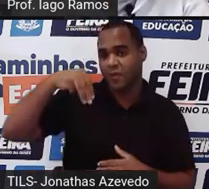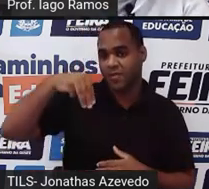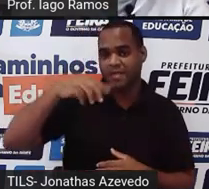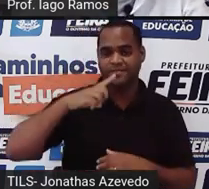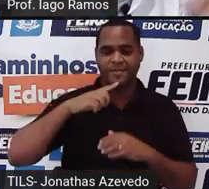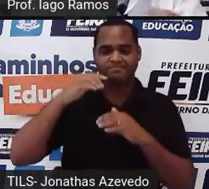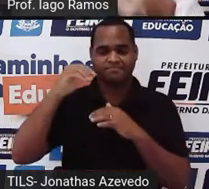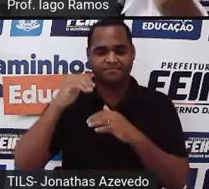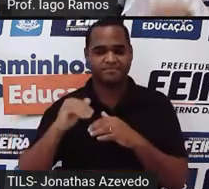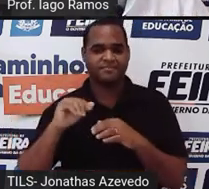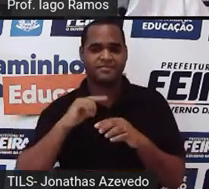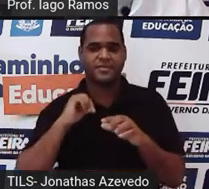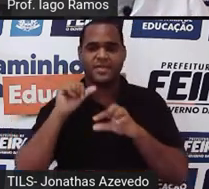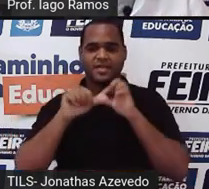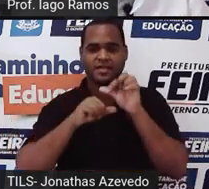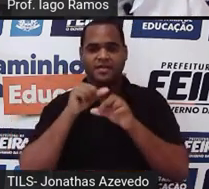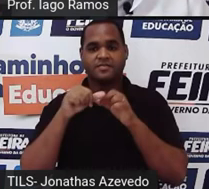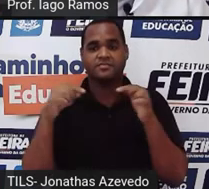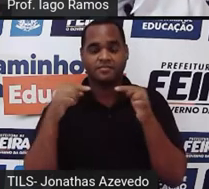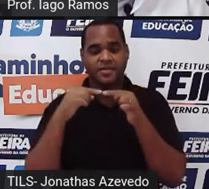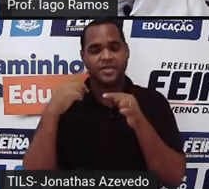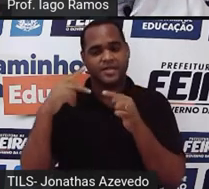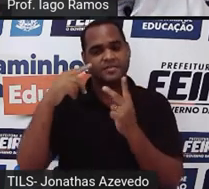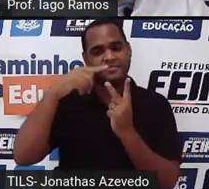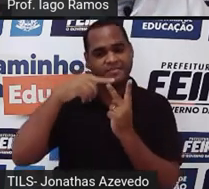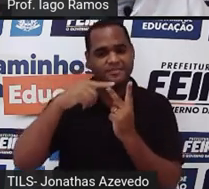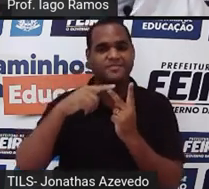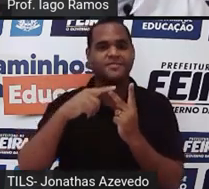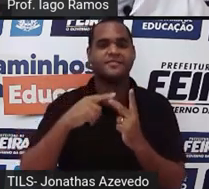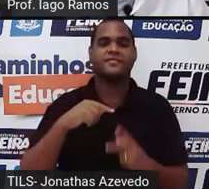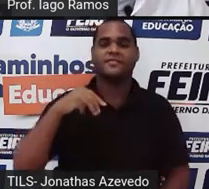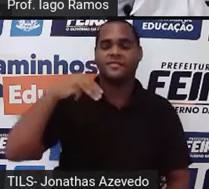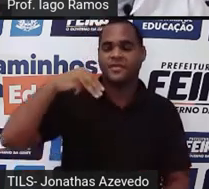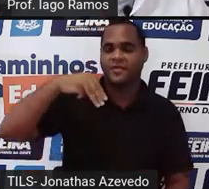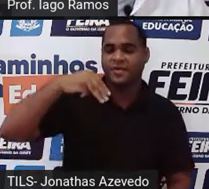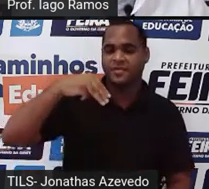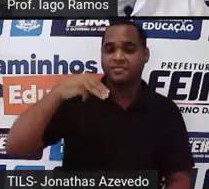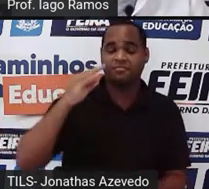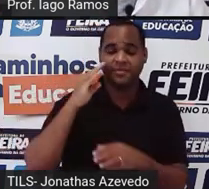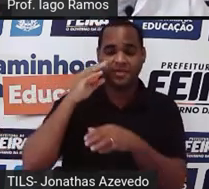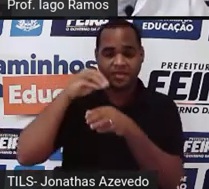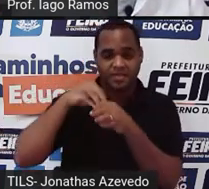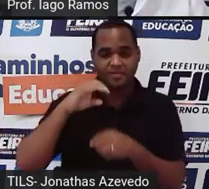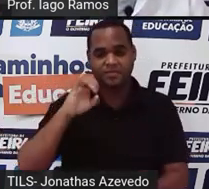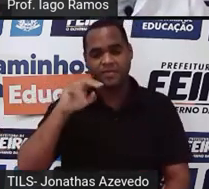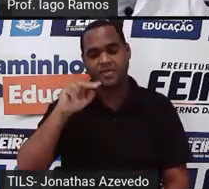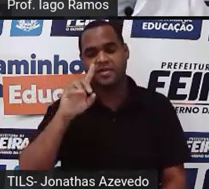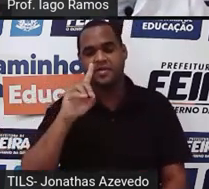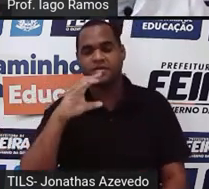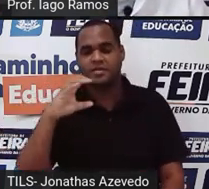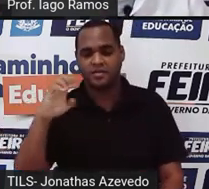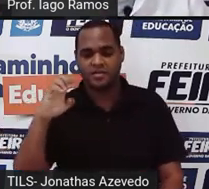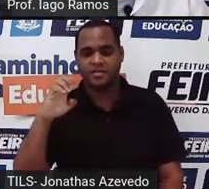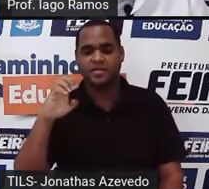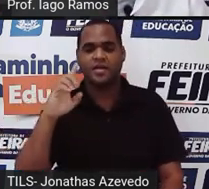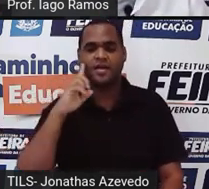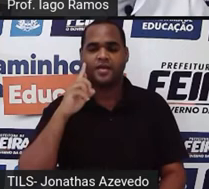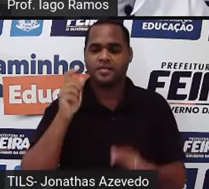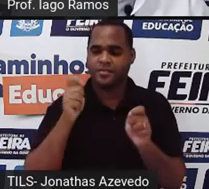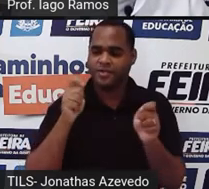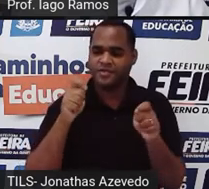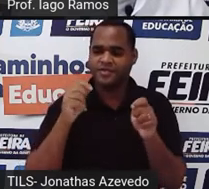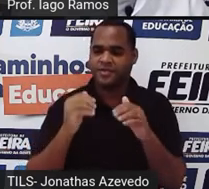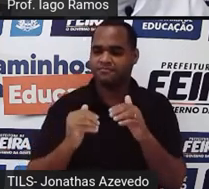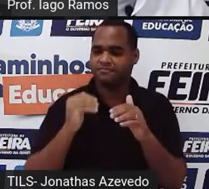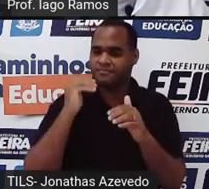na fração vira o índice da raiz. O m, né, que é o índice da raiz, tem que ser maior ou igual a 2, porque